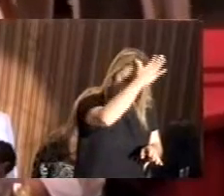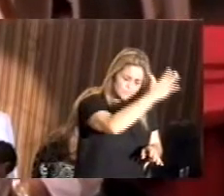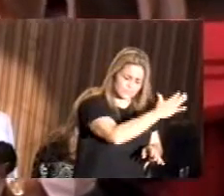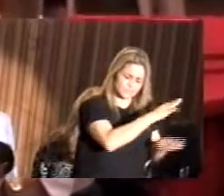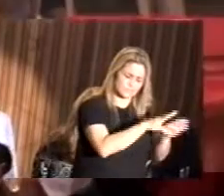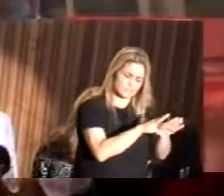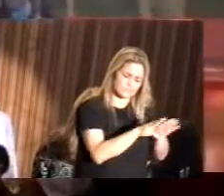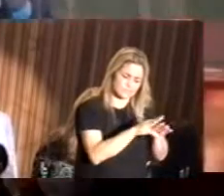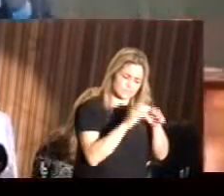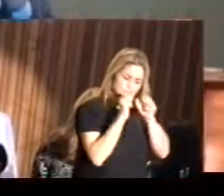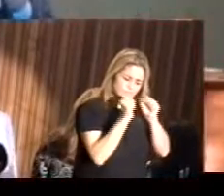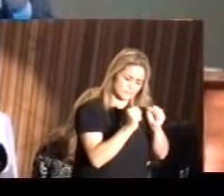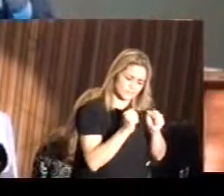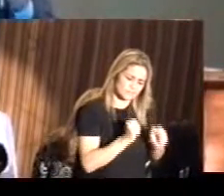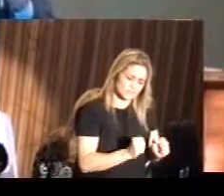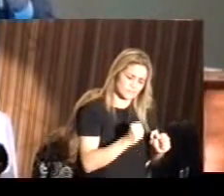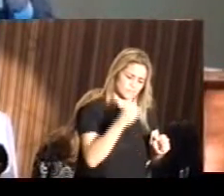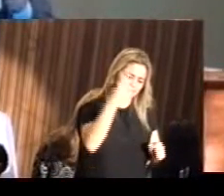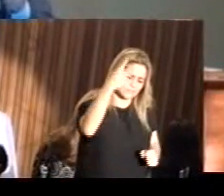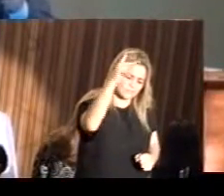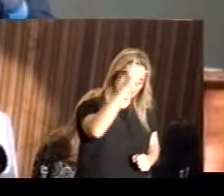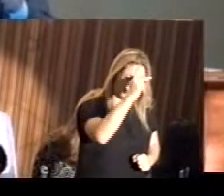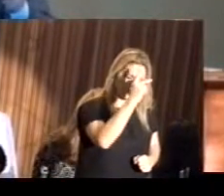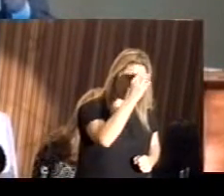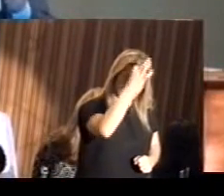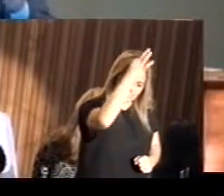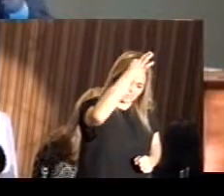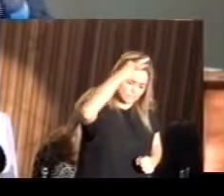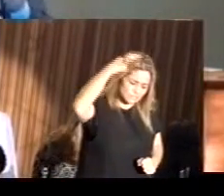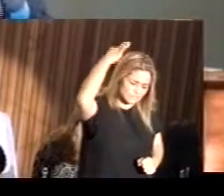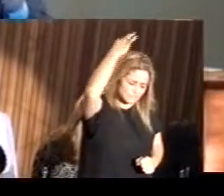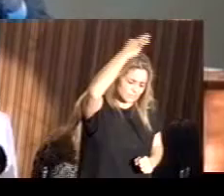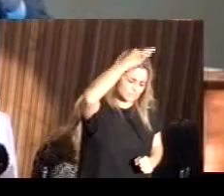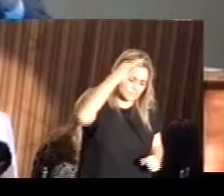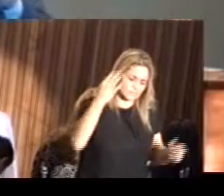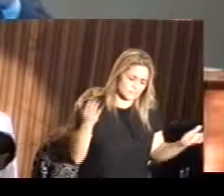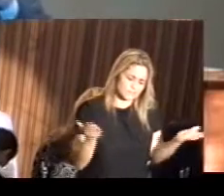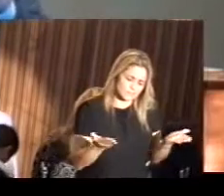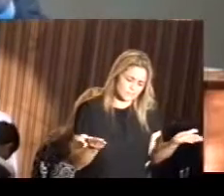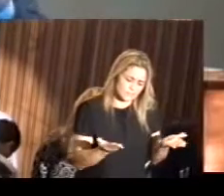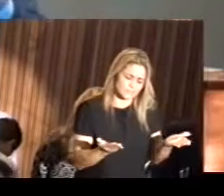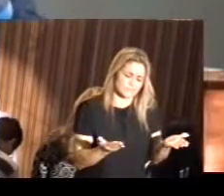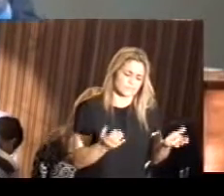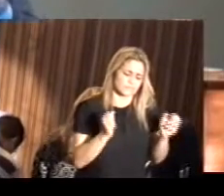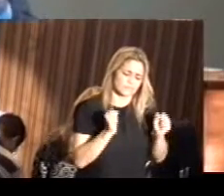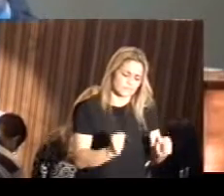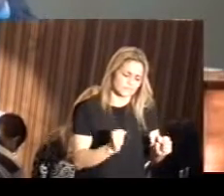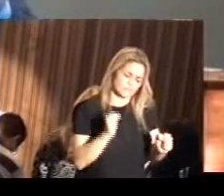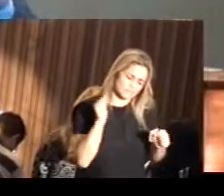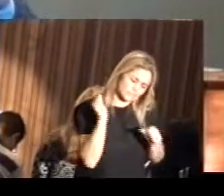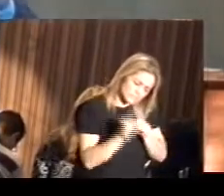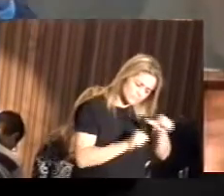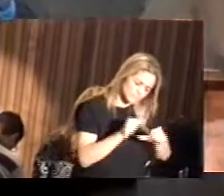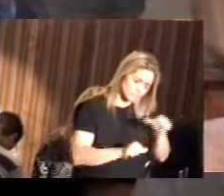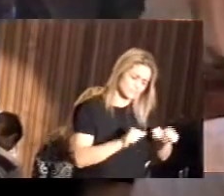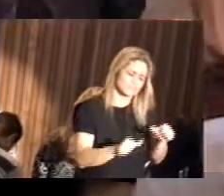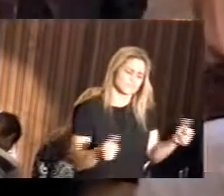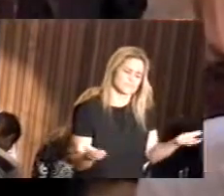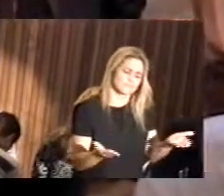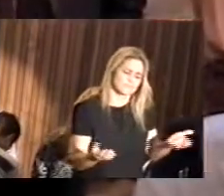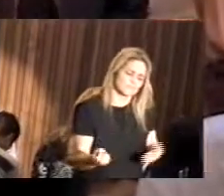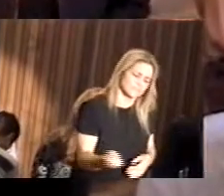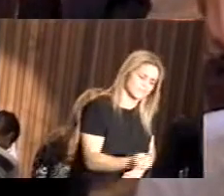o poder do teu Espírito Santo. Que hoje seja o dia da virada, Senhor, que comece alguma coisa